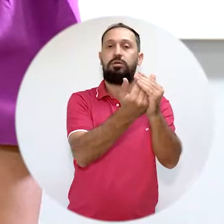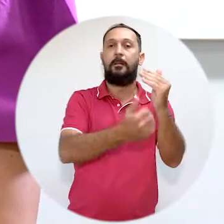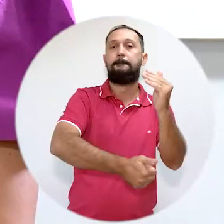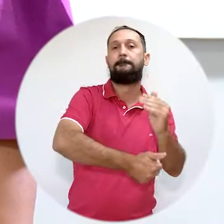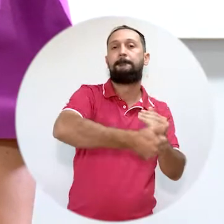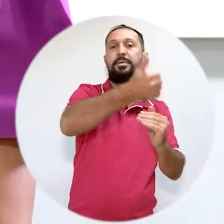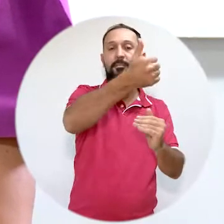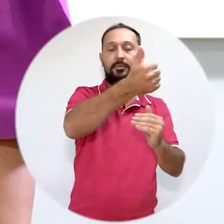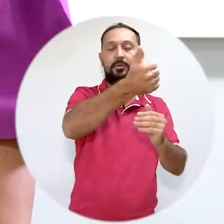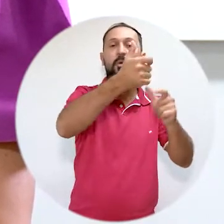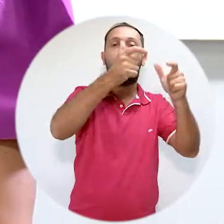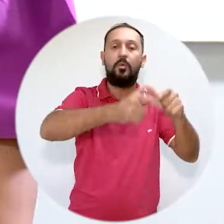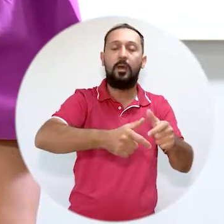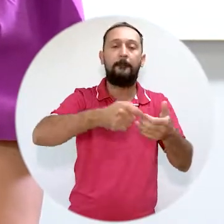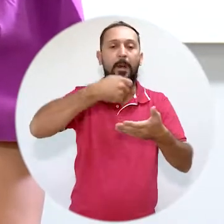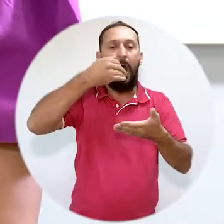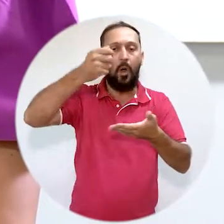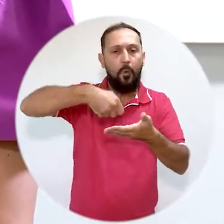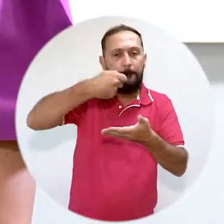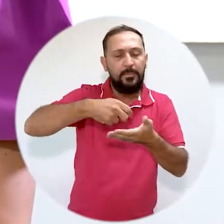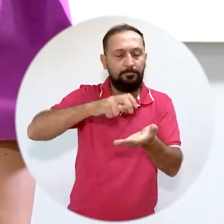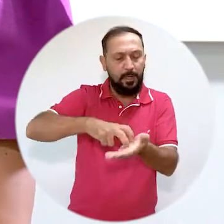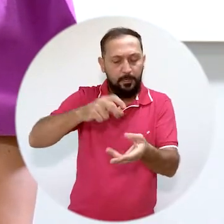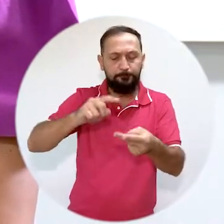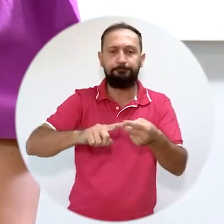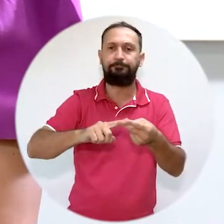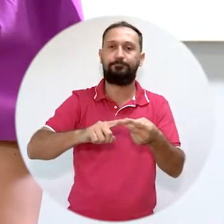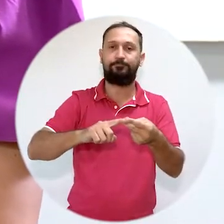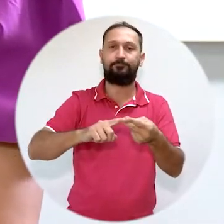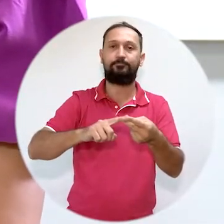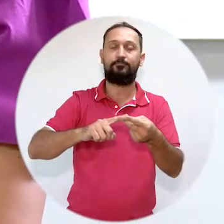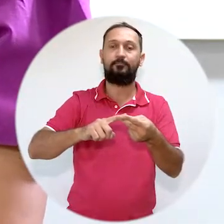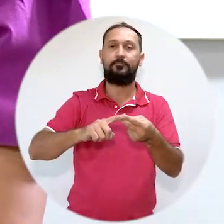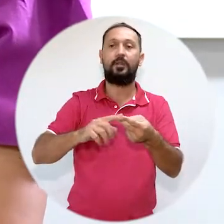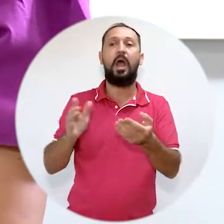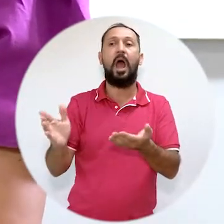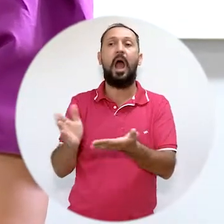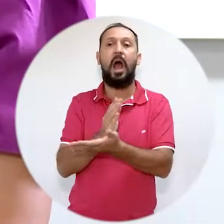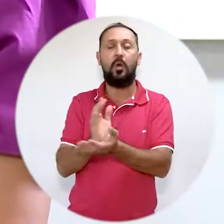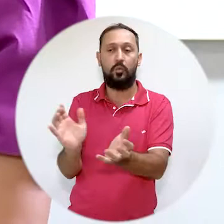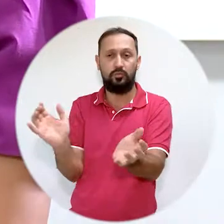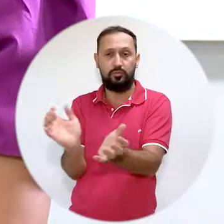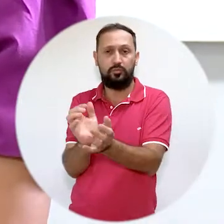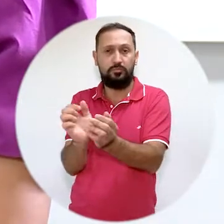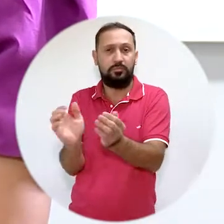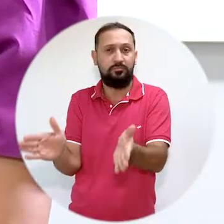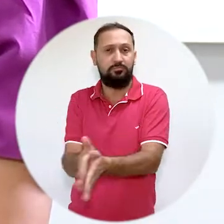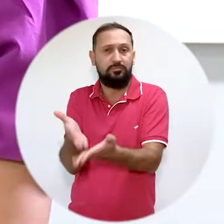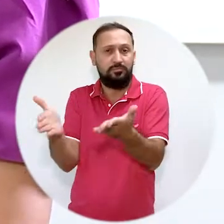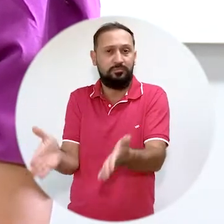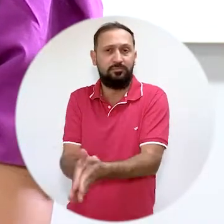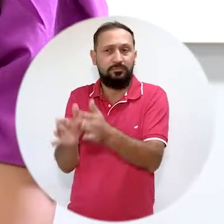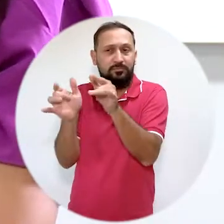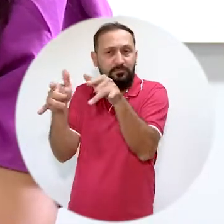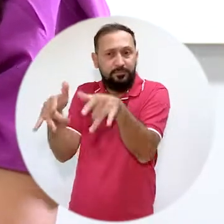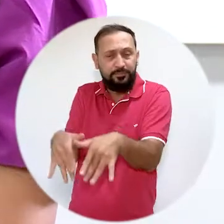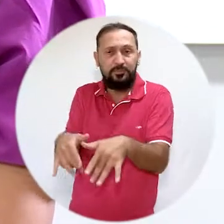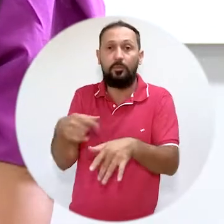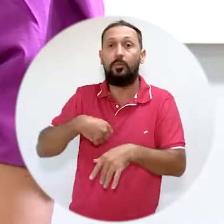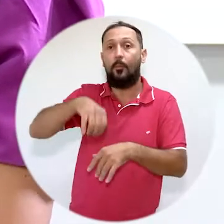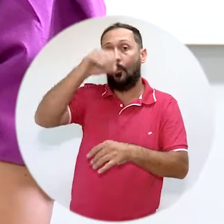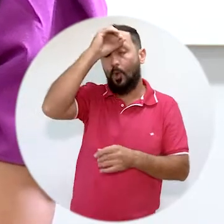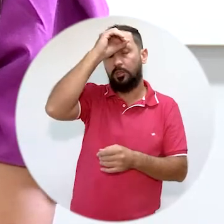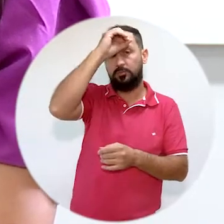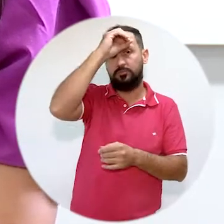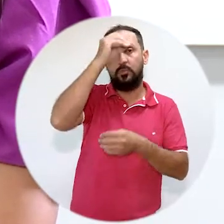como a principal refeição, o café da manhã. Então a miséria é tanta, tem muita gente que nem não